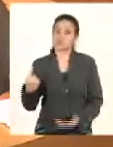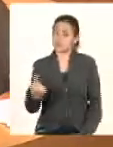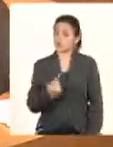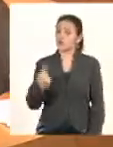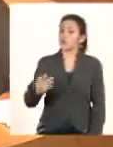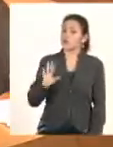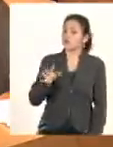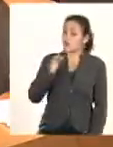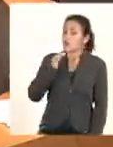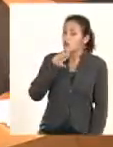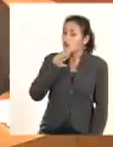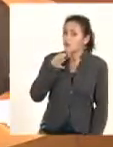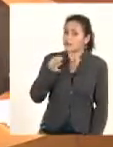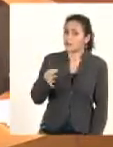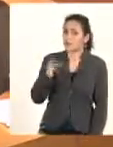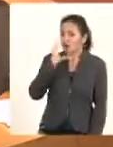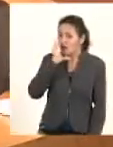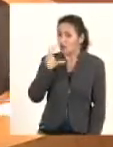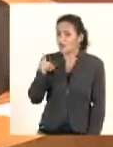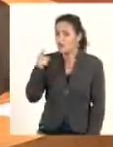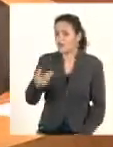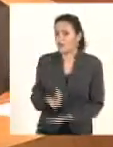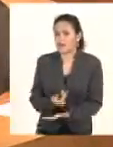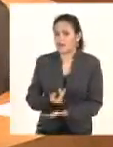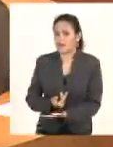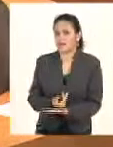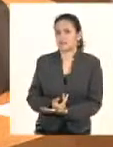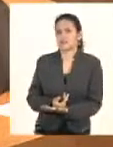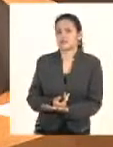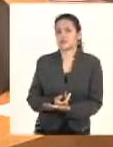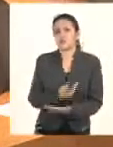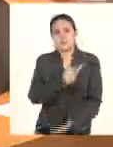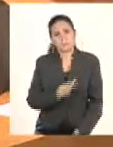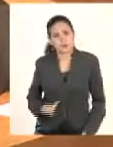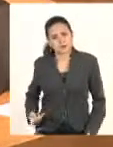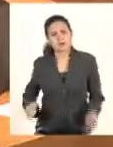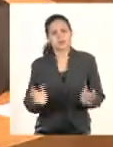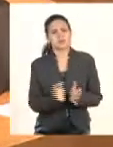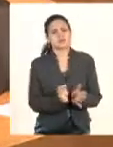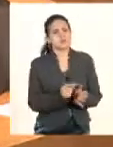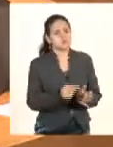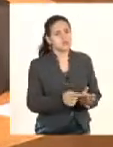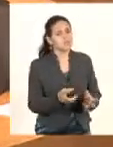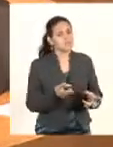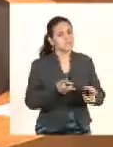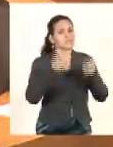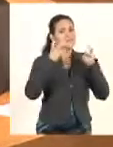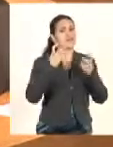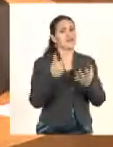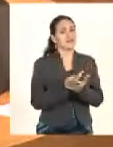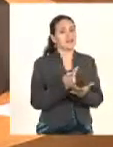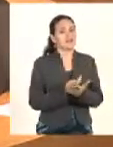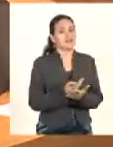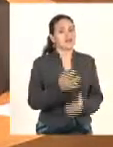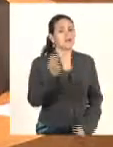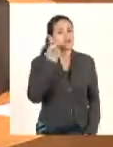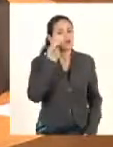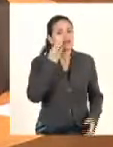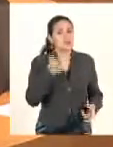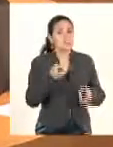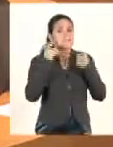certeza que o presidente da comissão viu que pisou na bola, que estava errado, que o governador Flávio viu que estava errado, que naquele